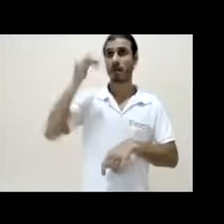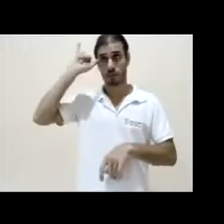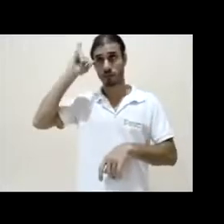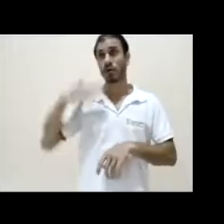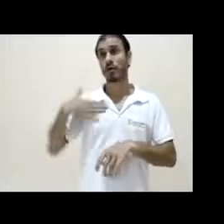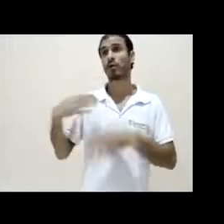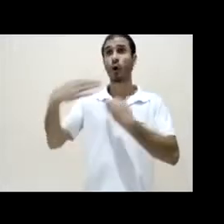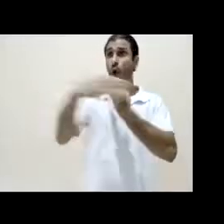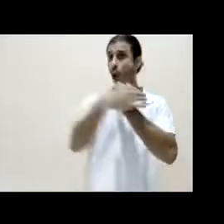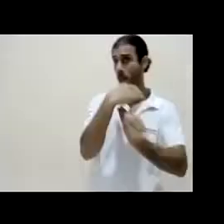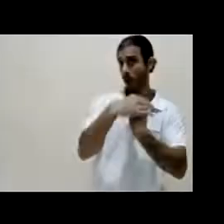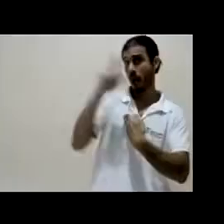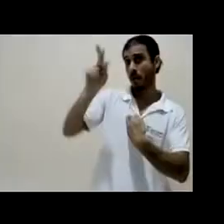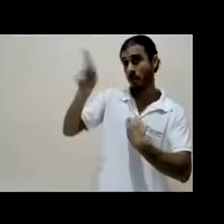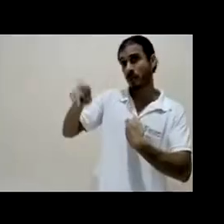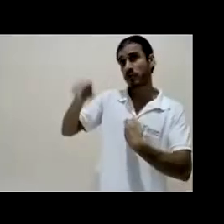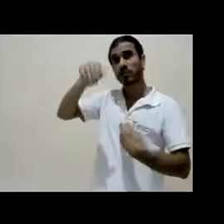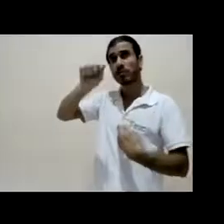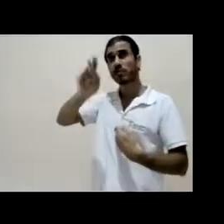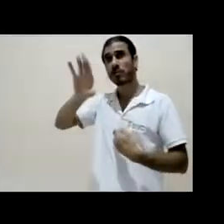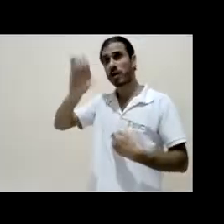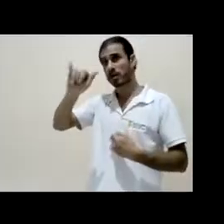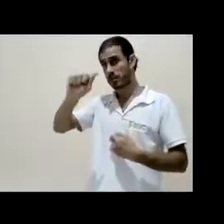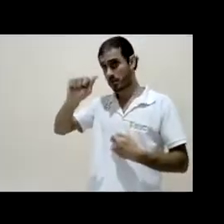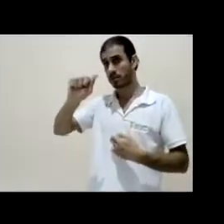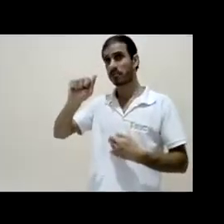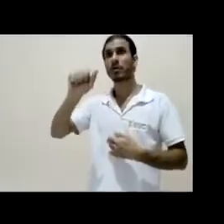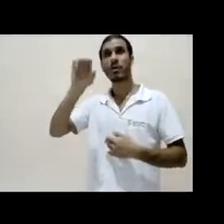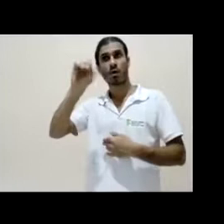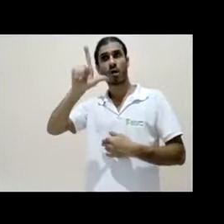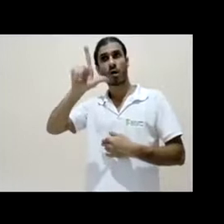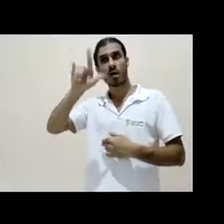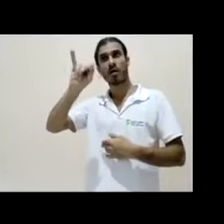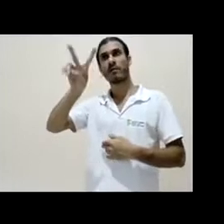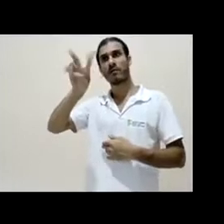a professora Márcia Gonçalves de Oliveira, né, e